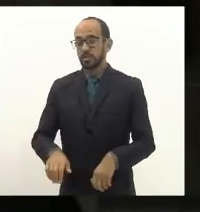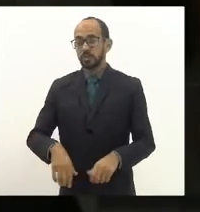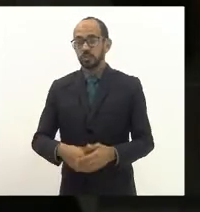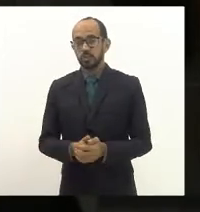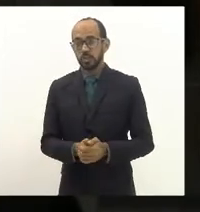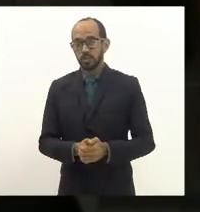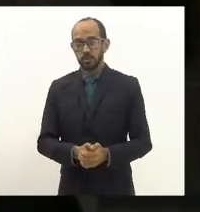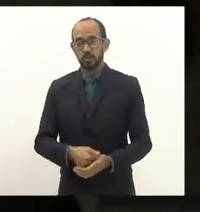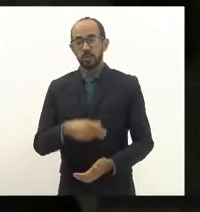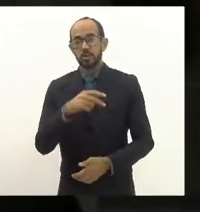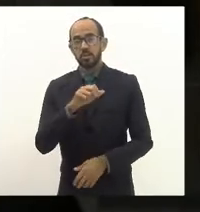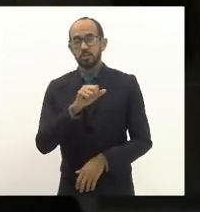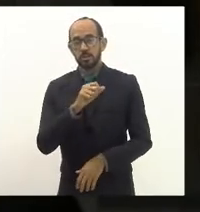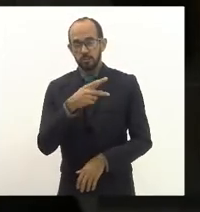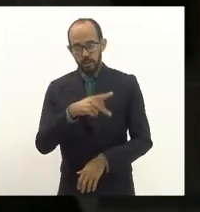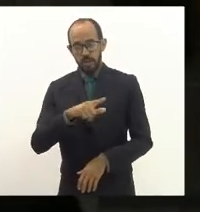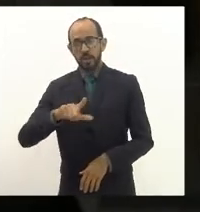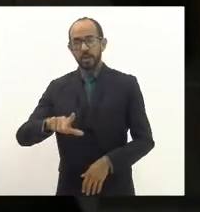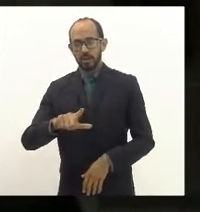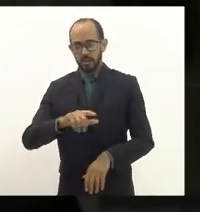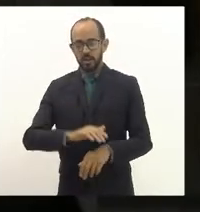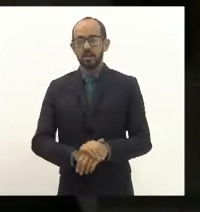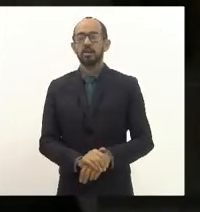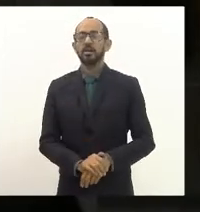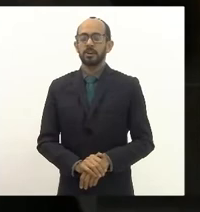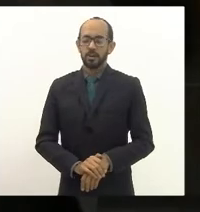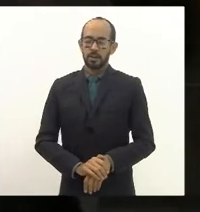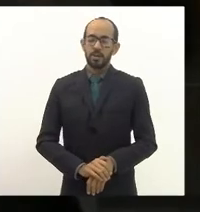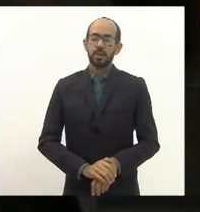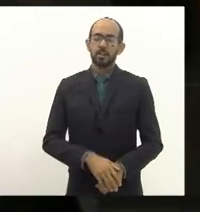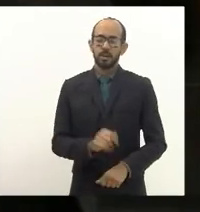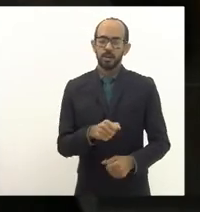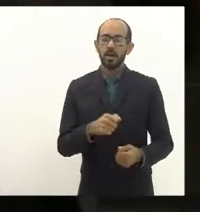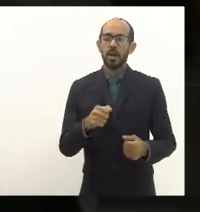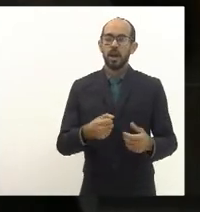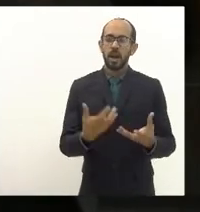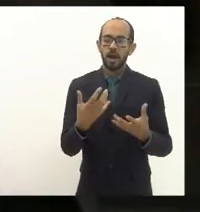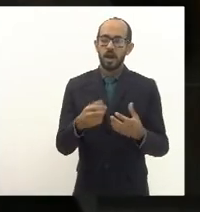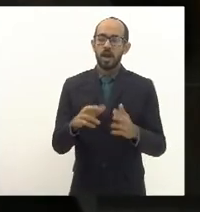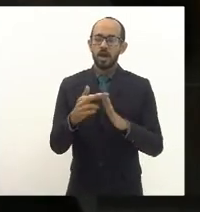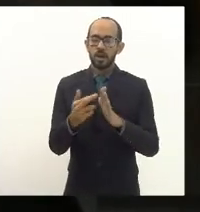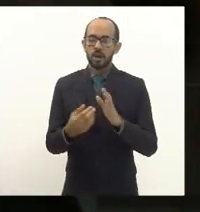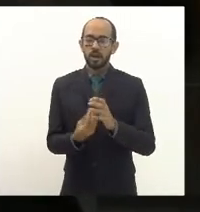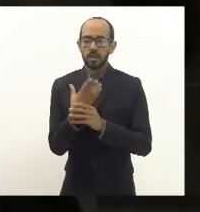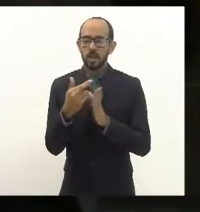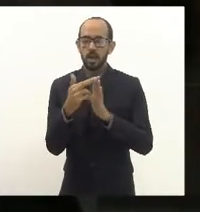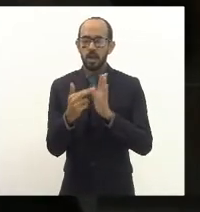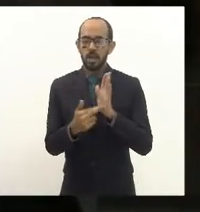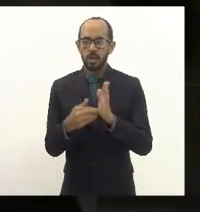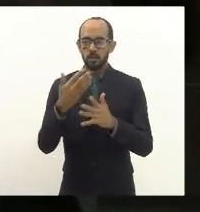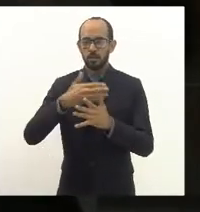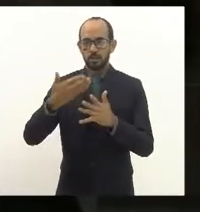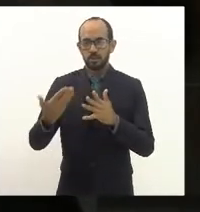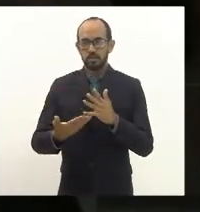a lei do parcela IPVA. Por isso, senhora presidente, fiz